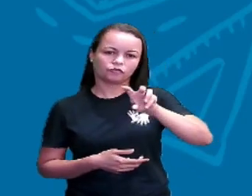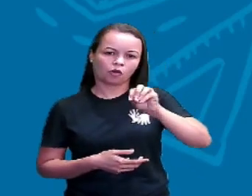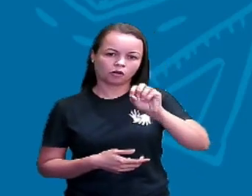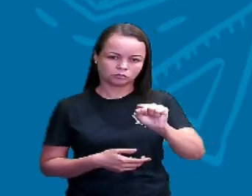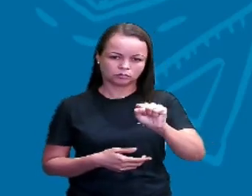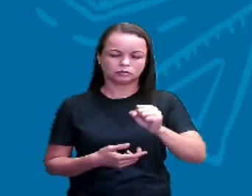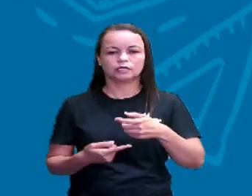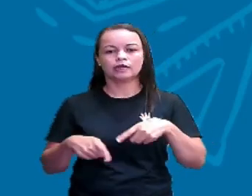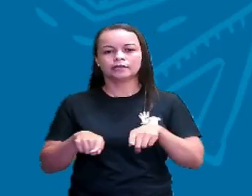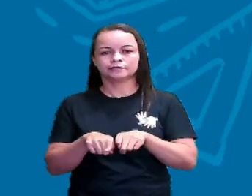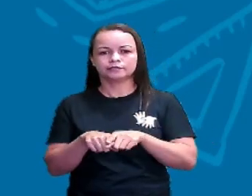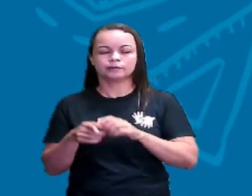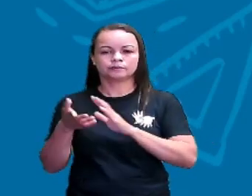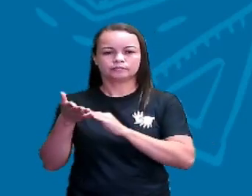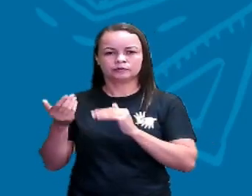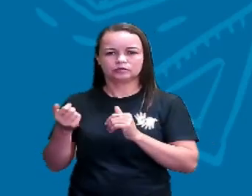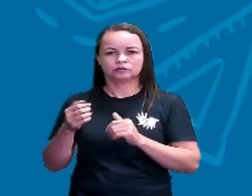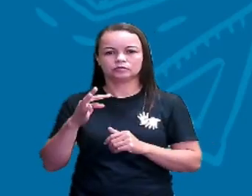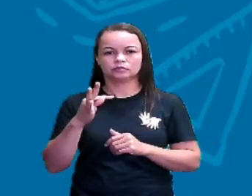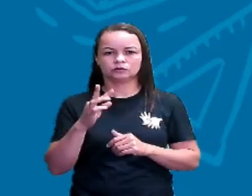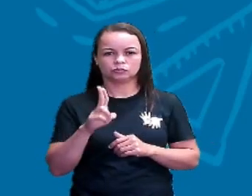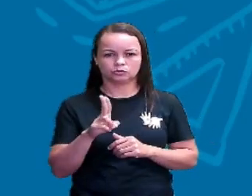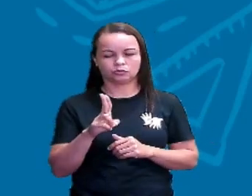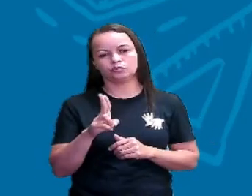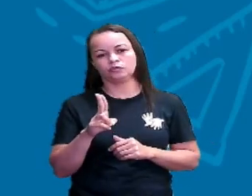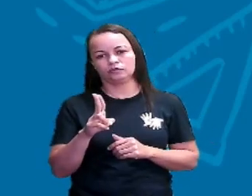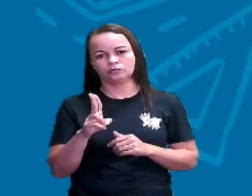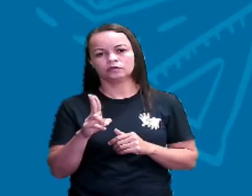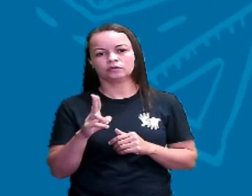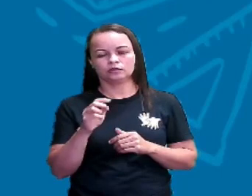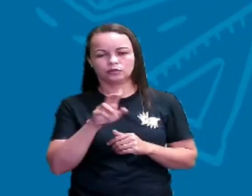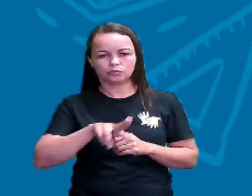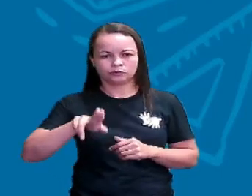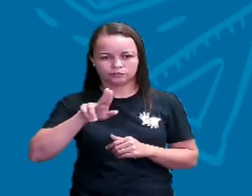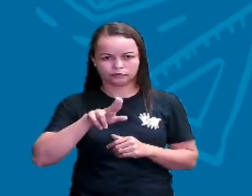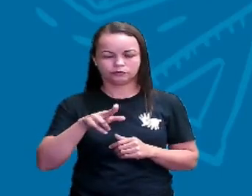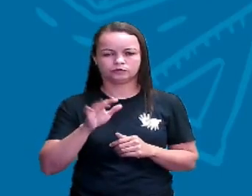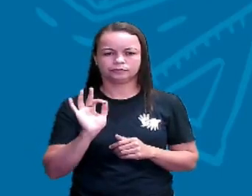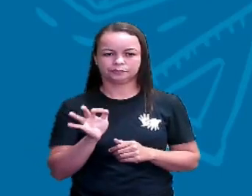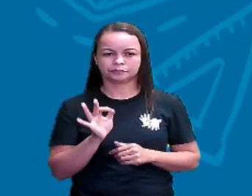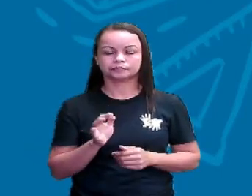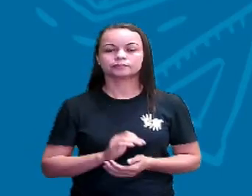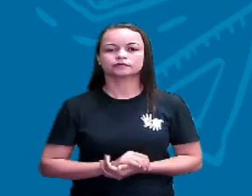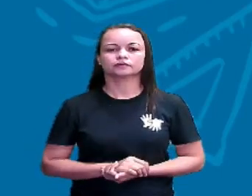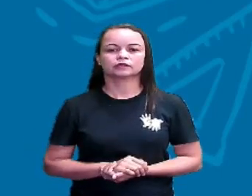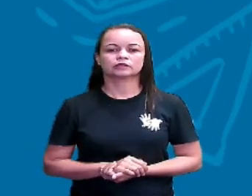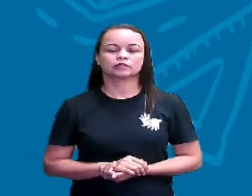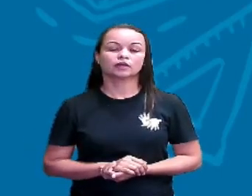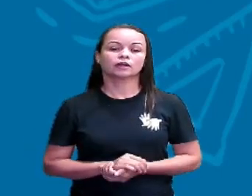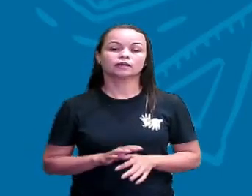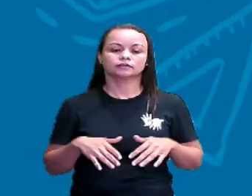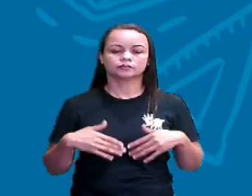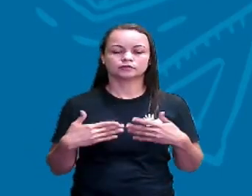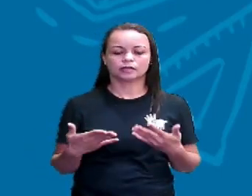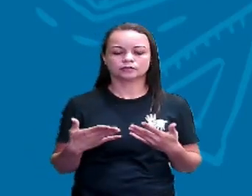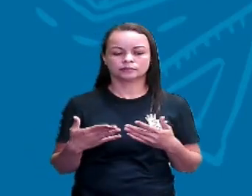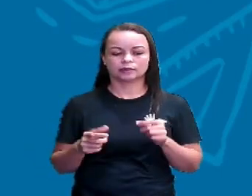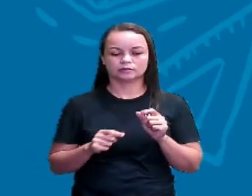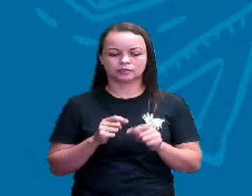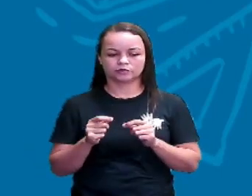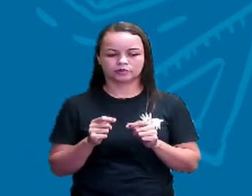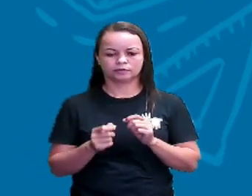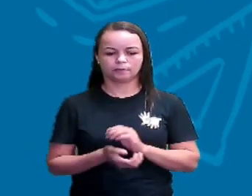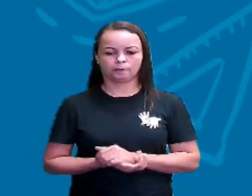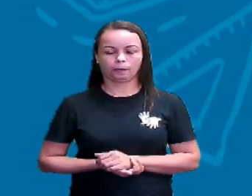gente tem o tuteu, que é o uso do tu, certo? Então isso nada mais é do que, ó,